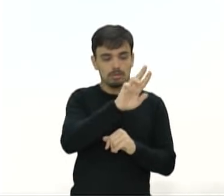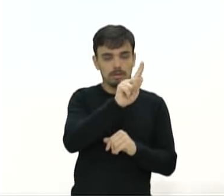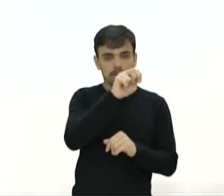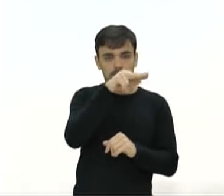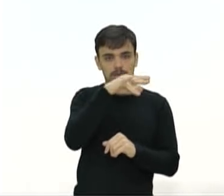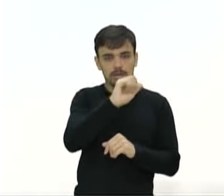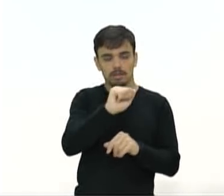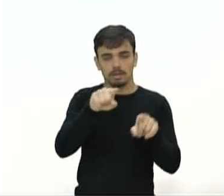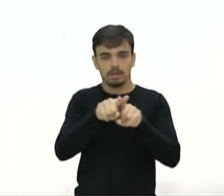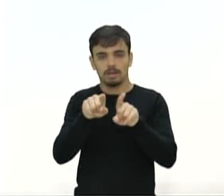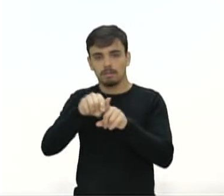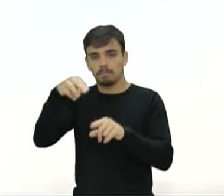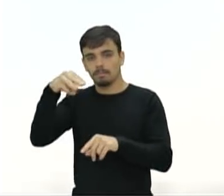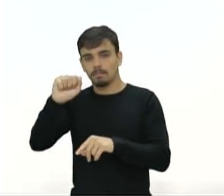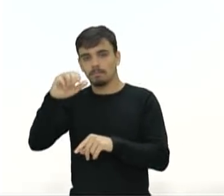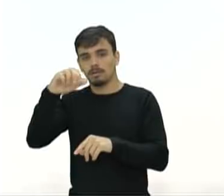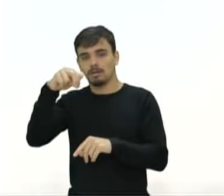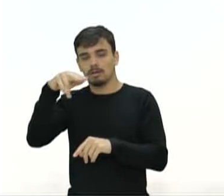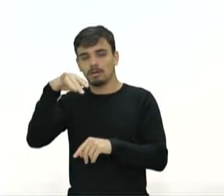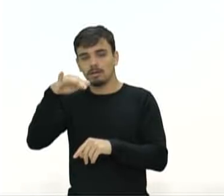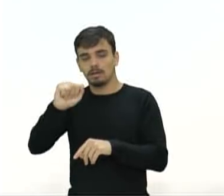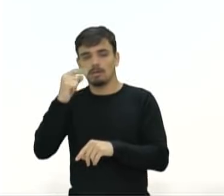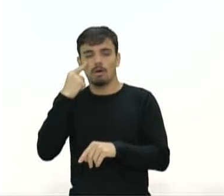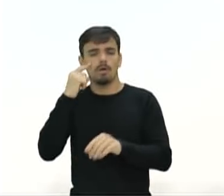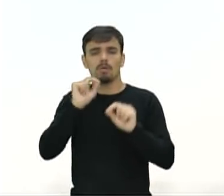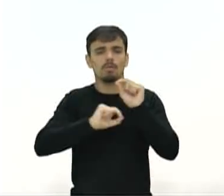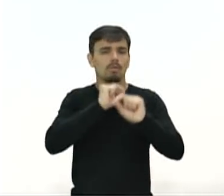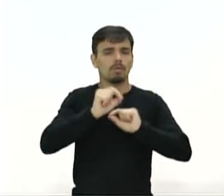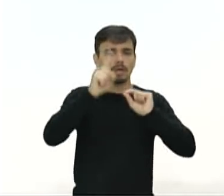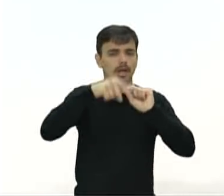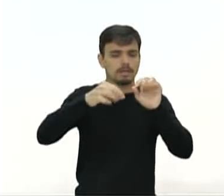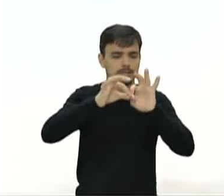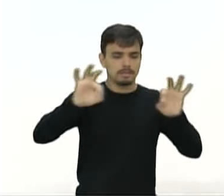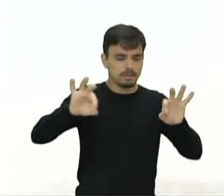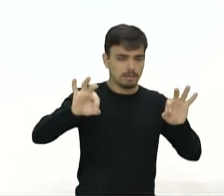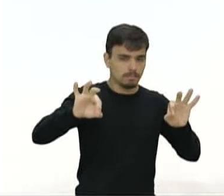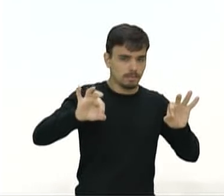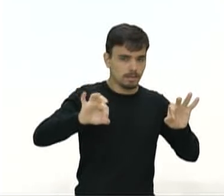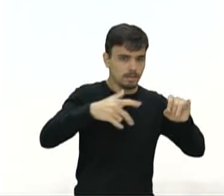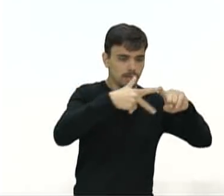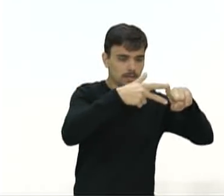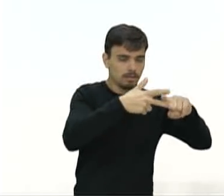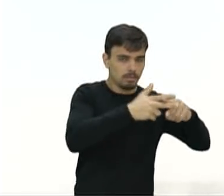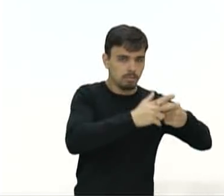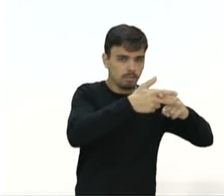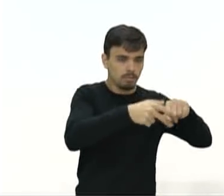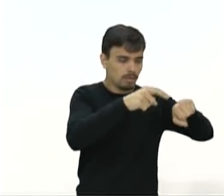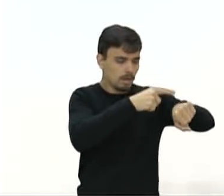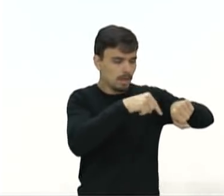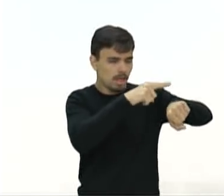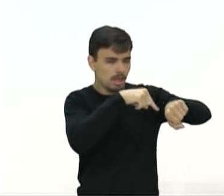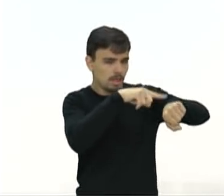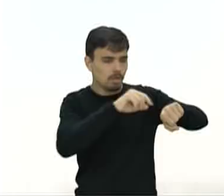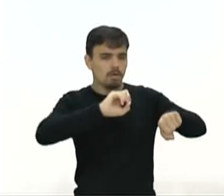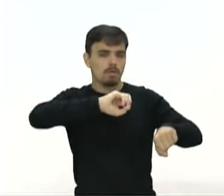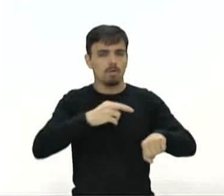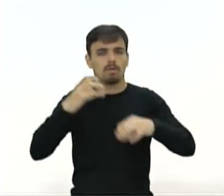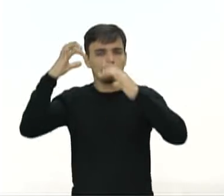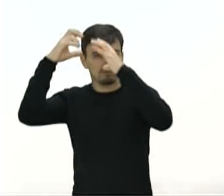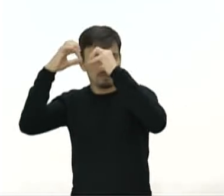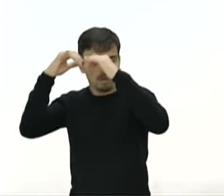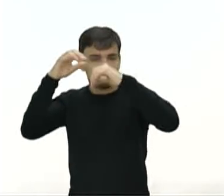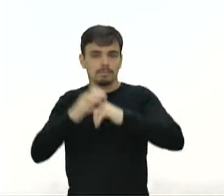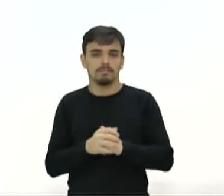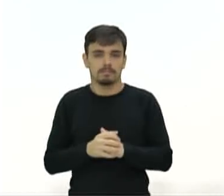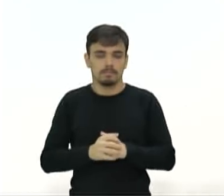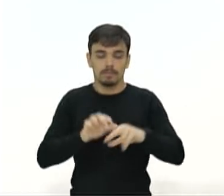mais simples? Uma engrenagem de um relógio ou um cérebro humano? A engrenagem. Por isso que a solidariedade mecânica é a